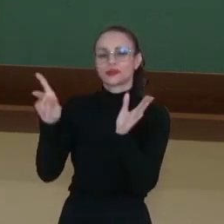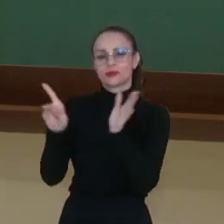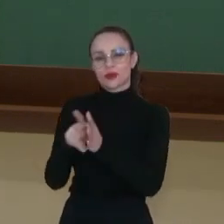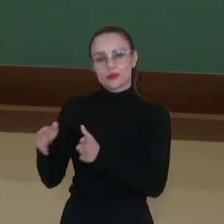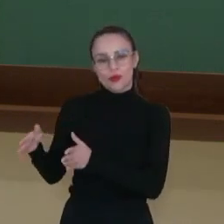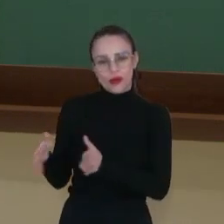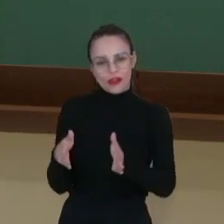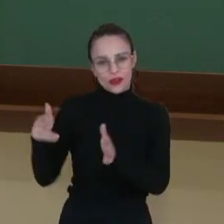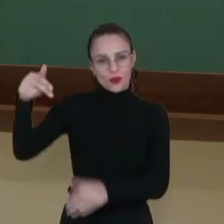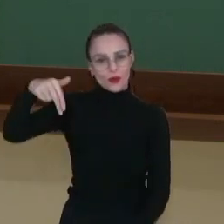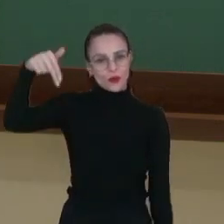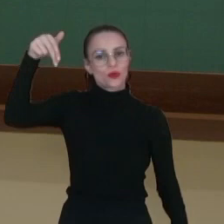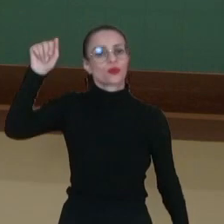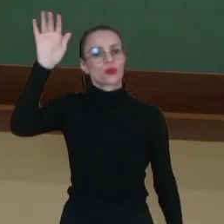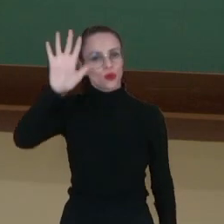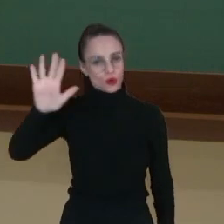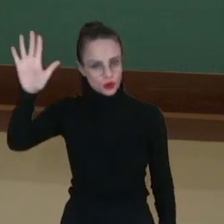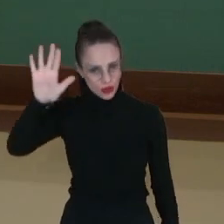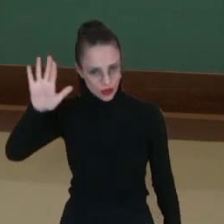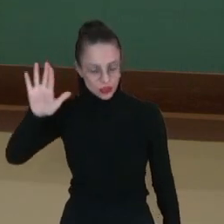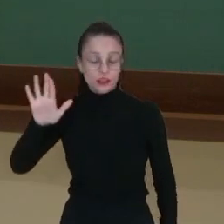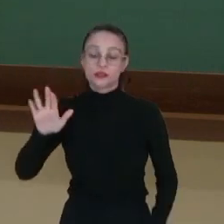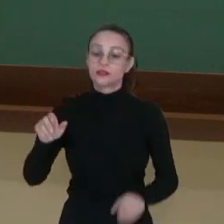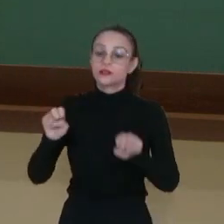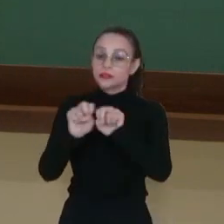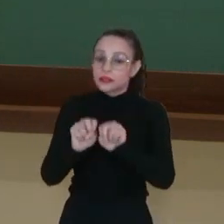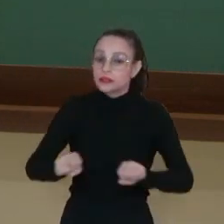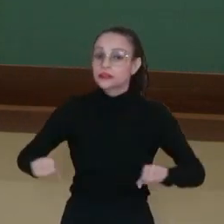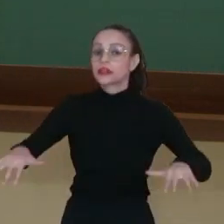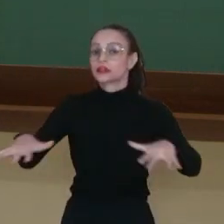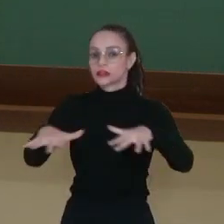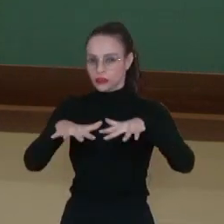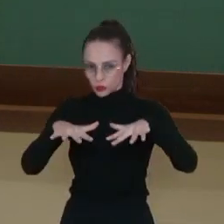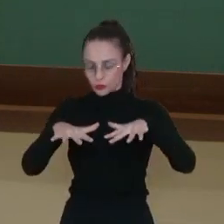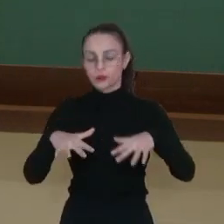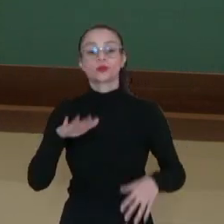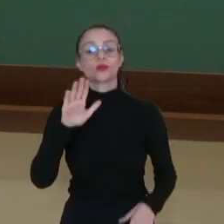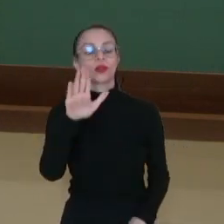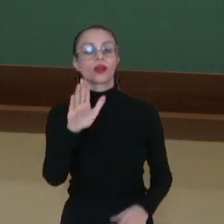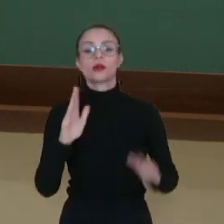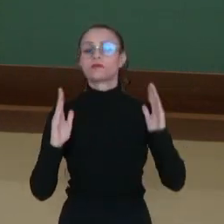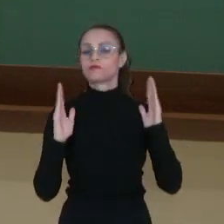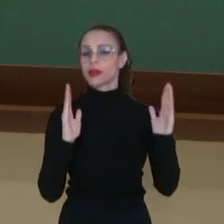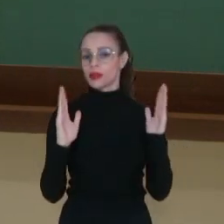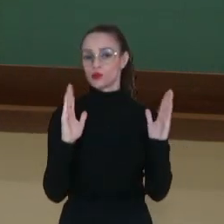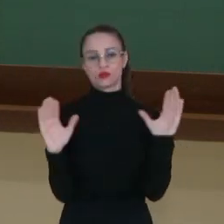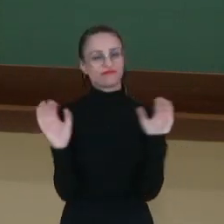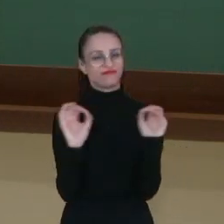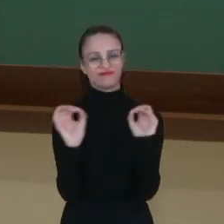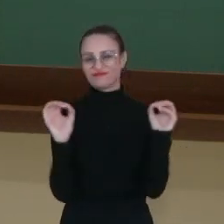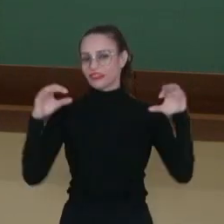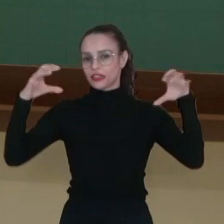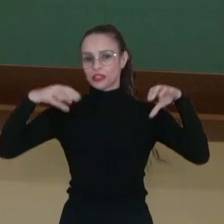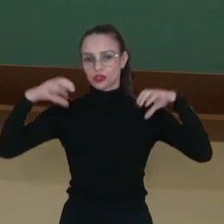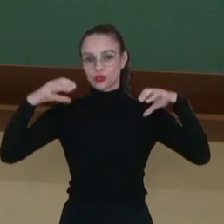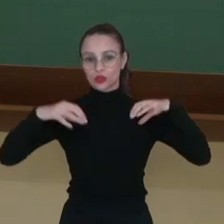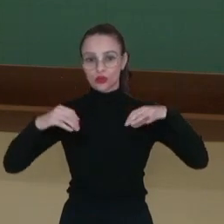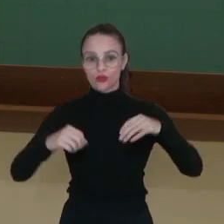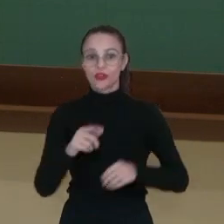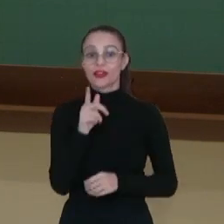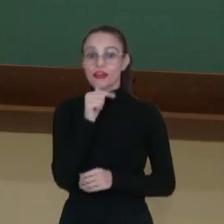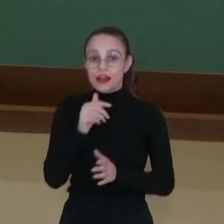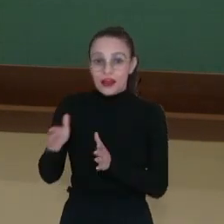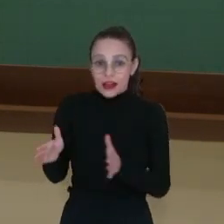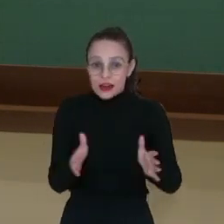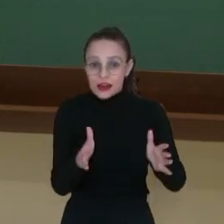região Nordeste, mais da porção ali do sertão, né? Nos períodos sem chuva, a parte da superfície